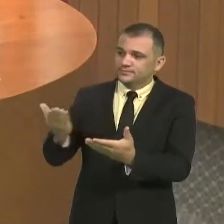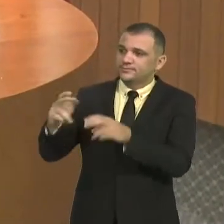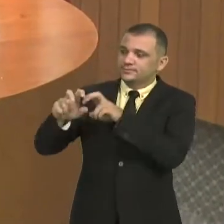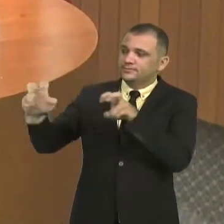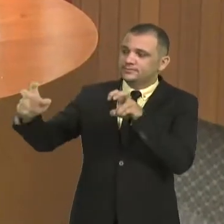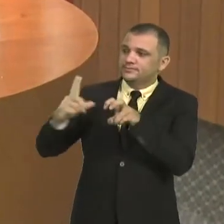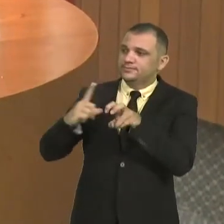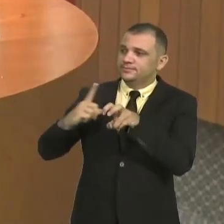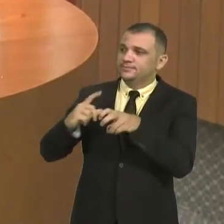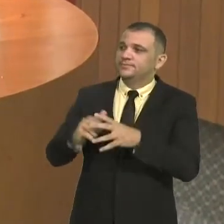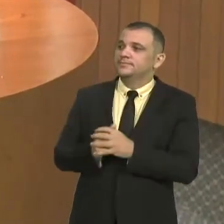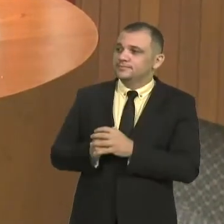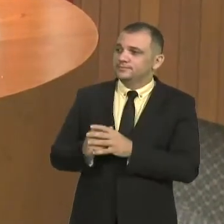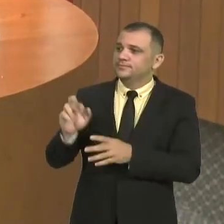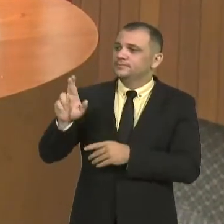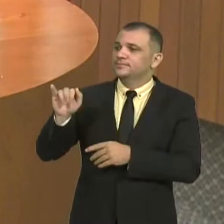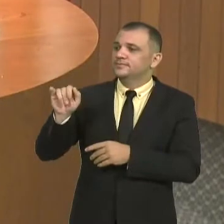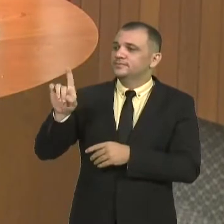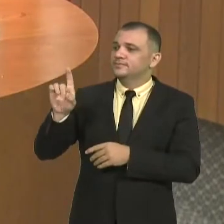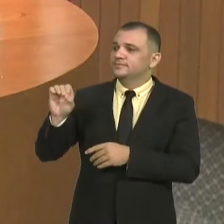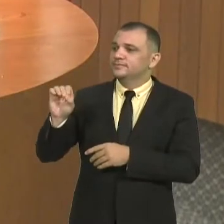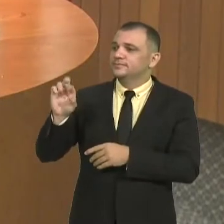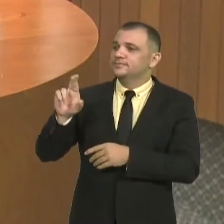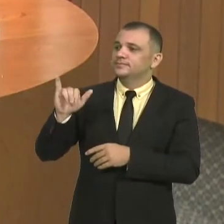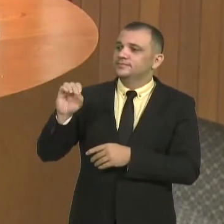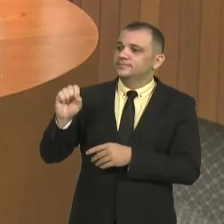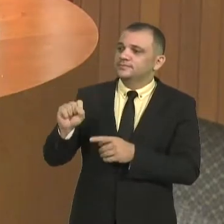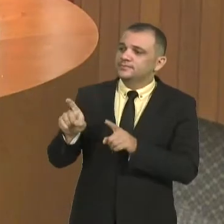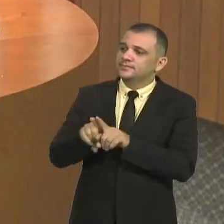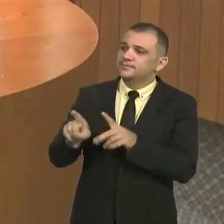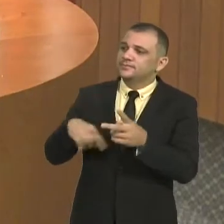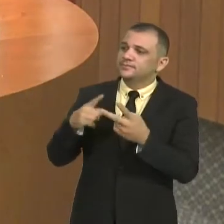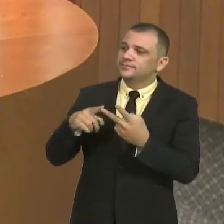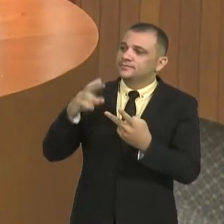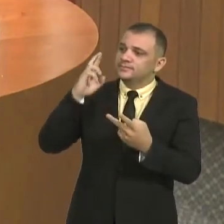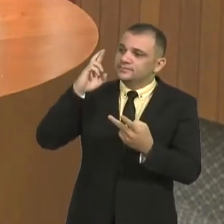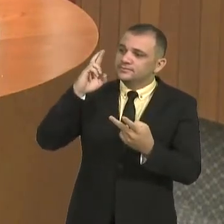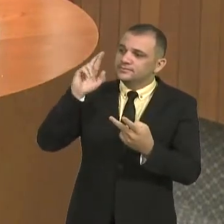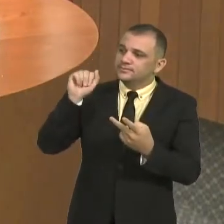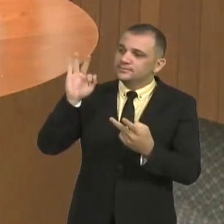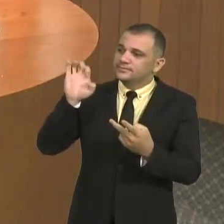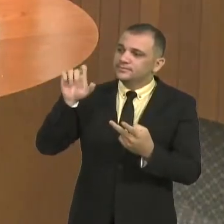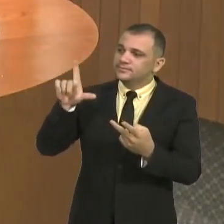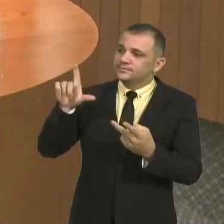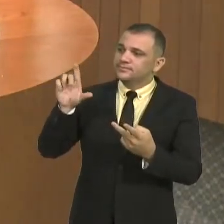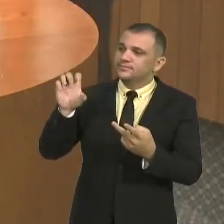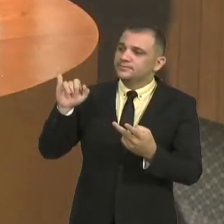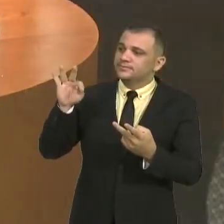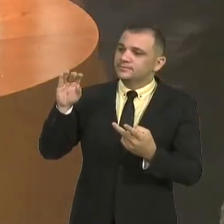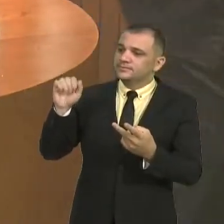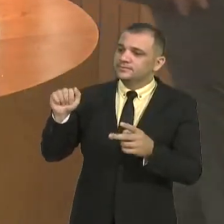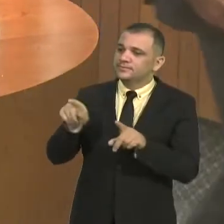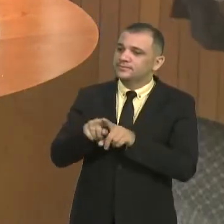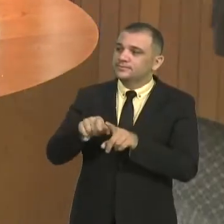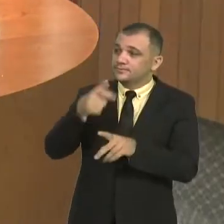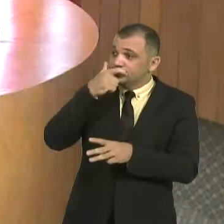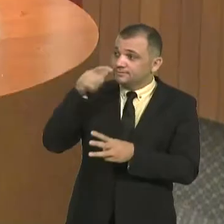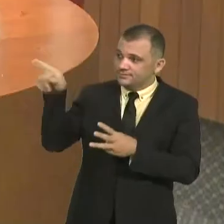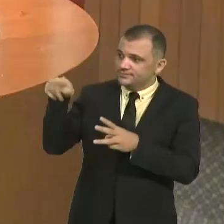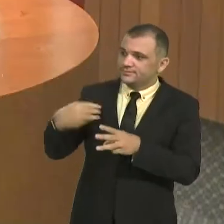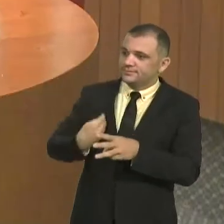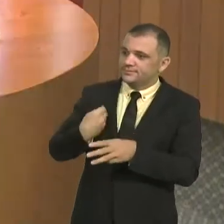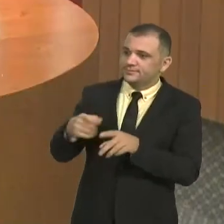mesa, Ricardo Rios, deputado, deputado Rafael Leitoa e deputado César Pires, que está aí presente à